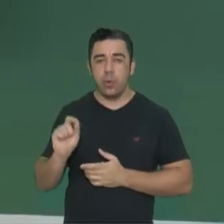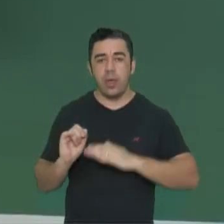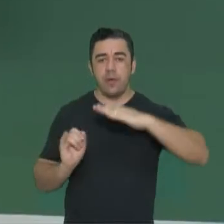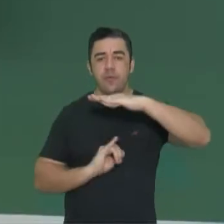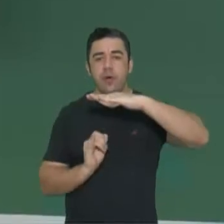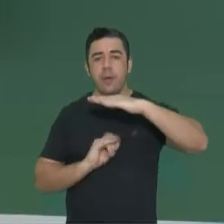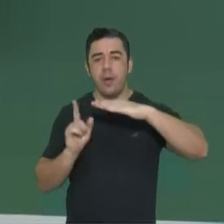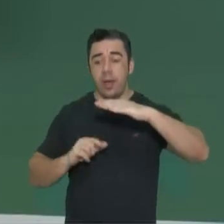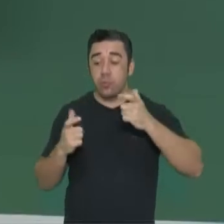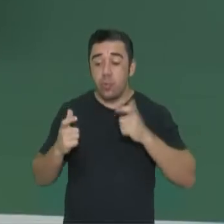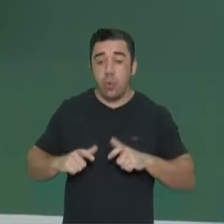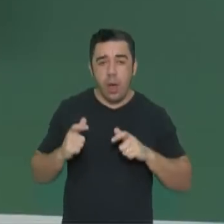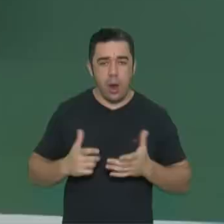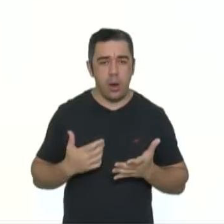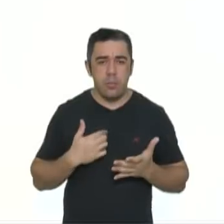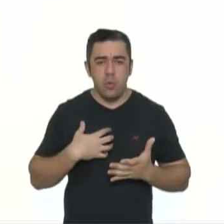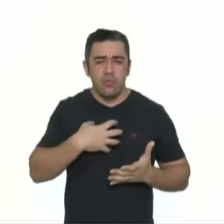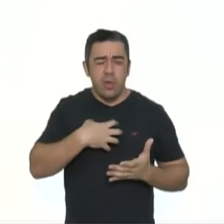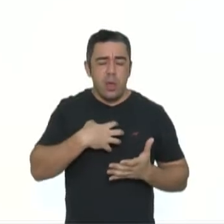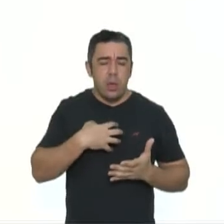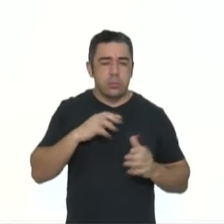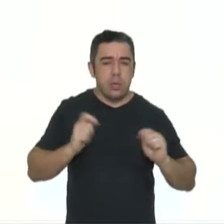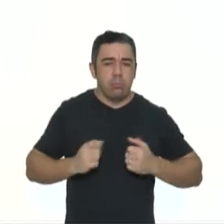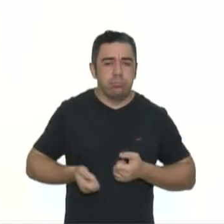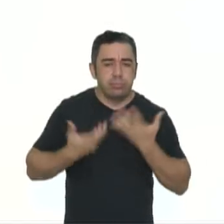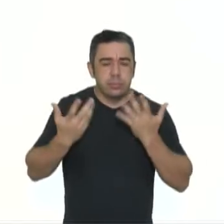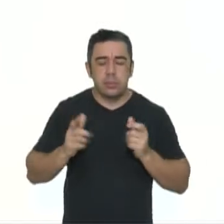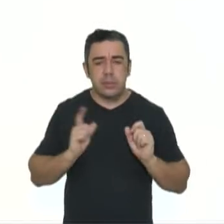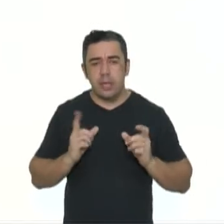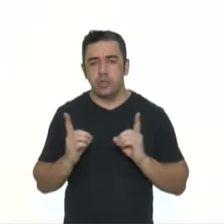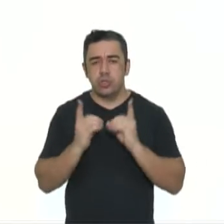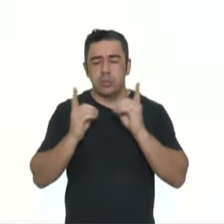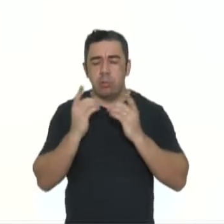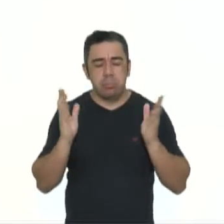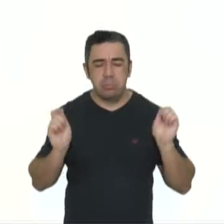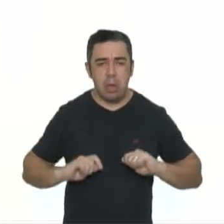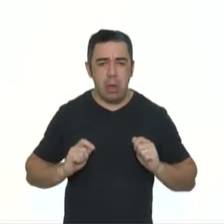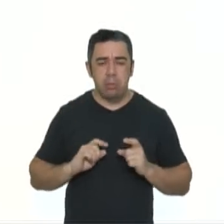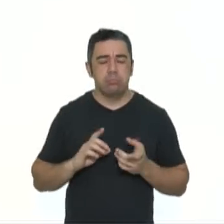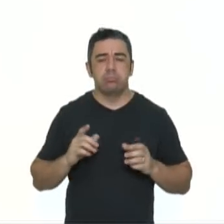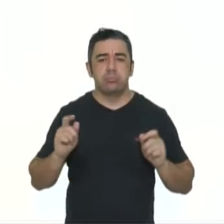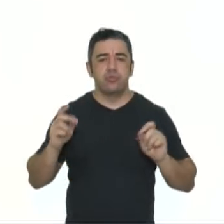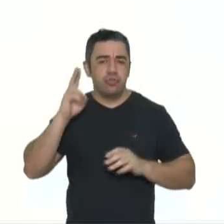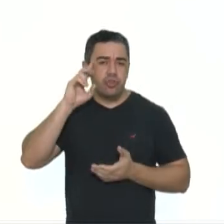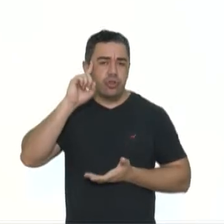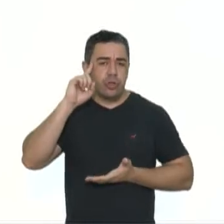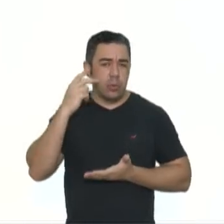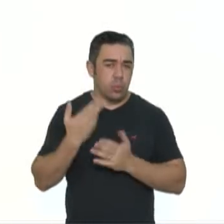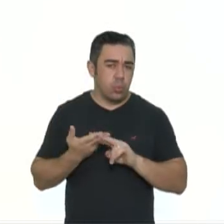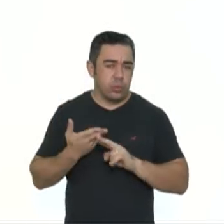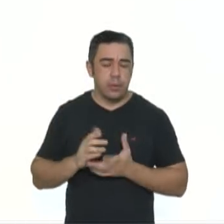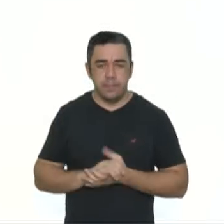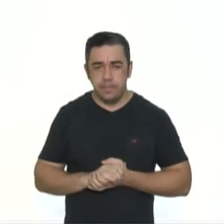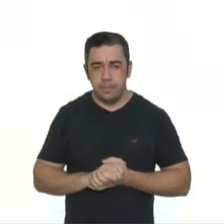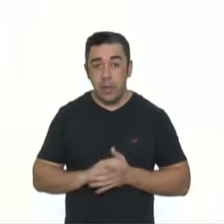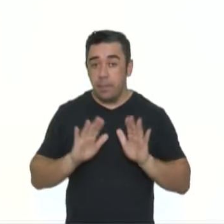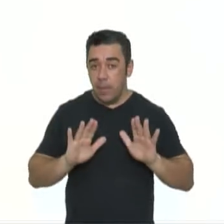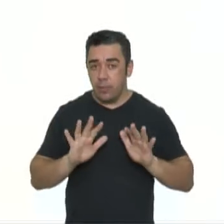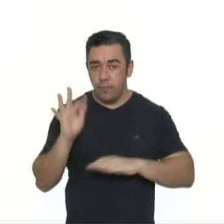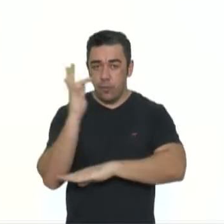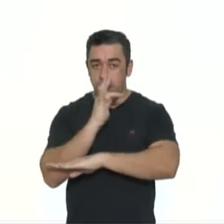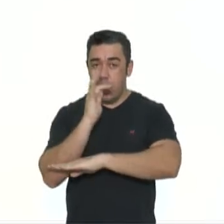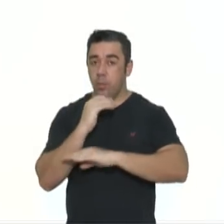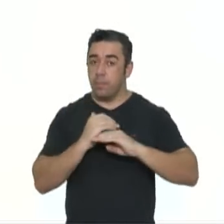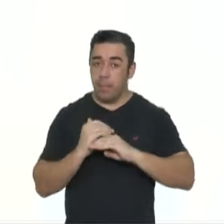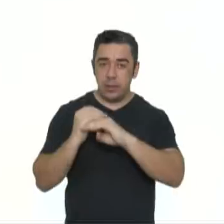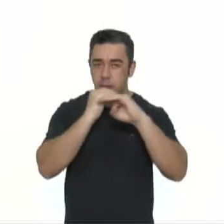é coloquial, né, é aquela espontânea, dinâmica e despretensiosa, usada no dia a dia. A linguagem formal, norma padrão,